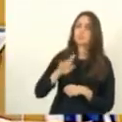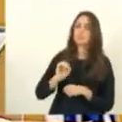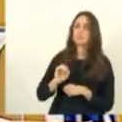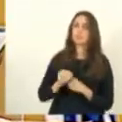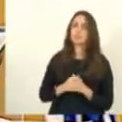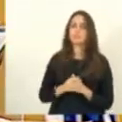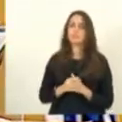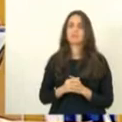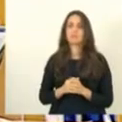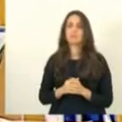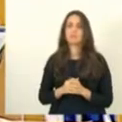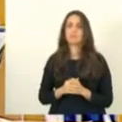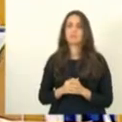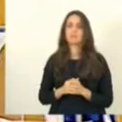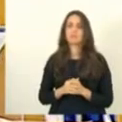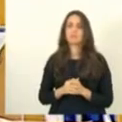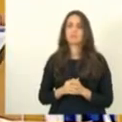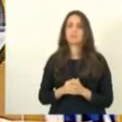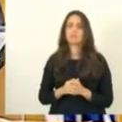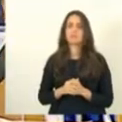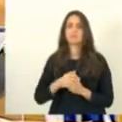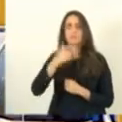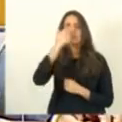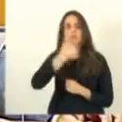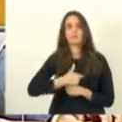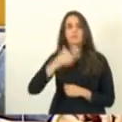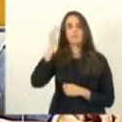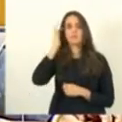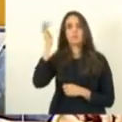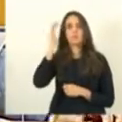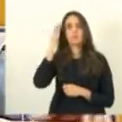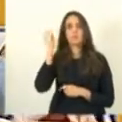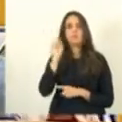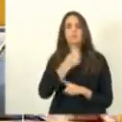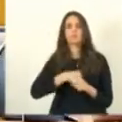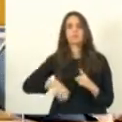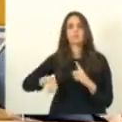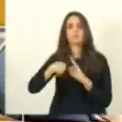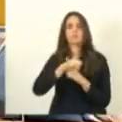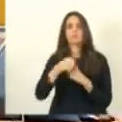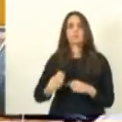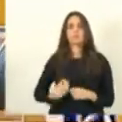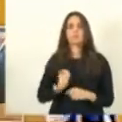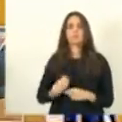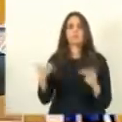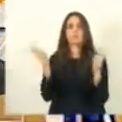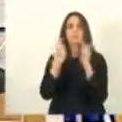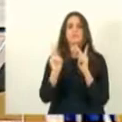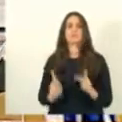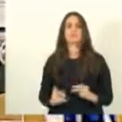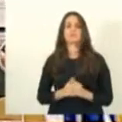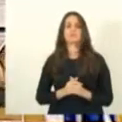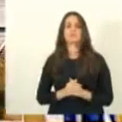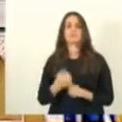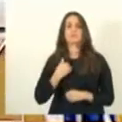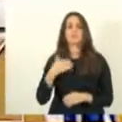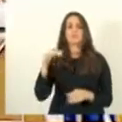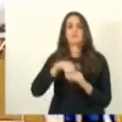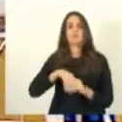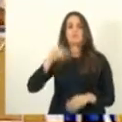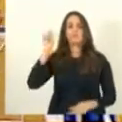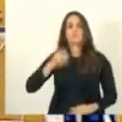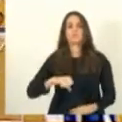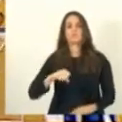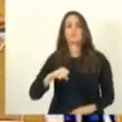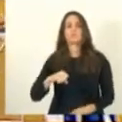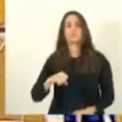Sim. Eu sonho com uma sociedade onde nós possamos viver em paz. Antecipo também o meu voto favorável à